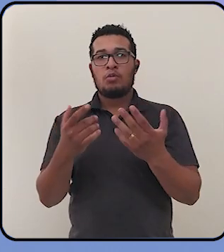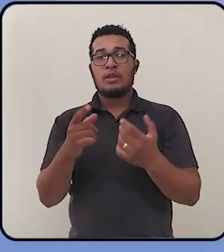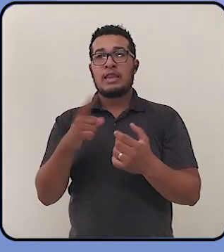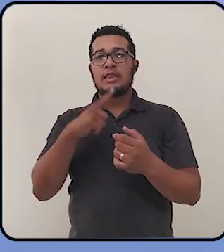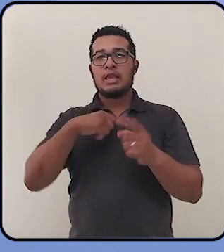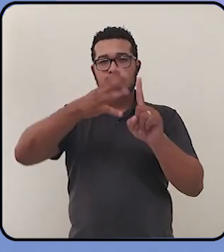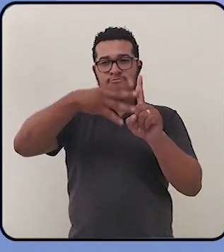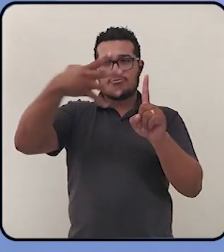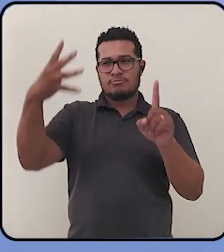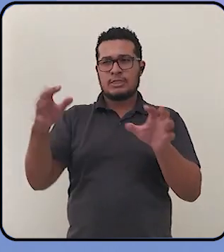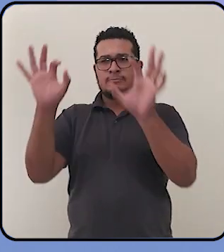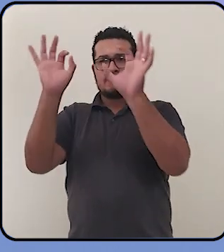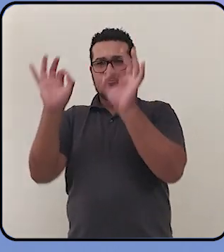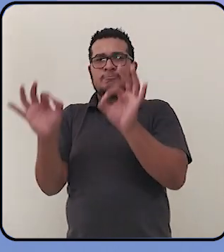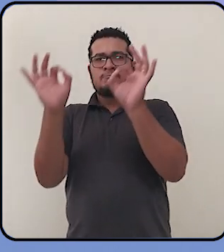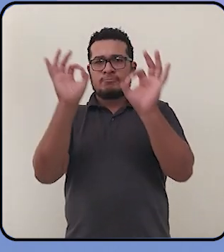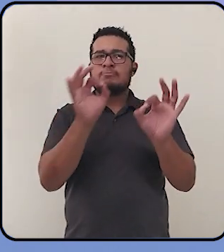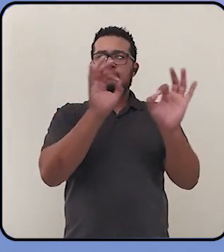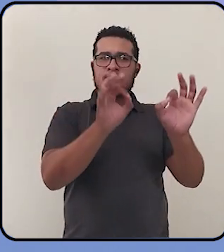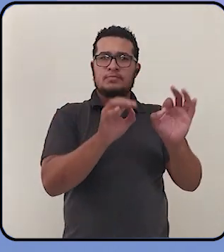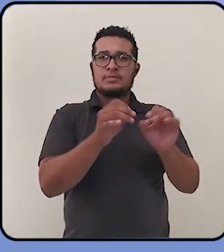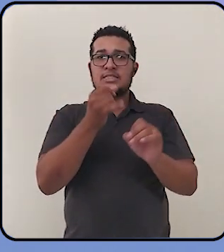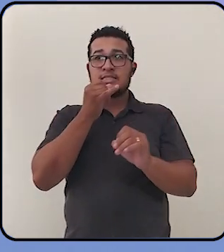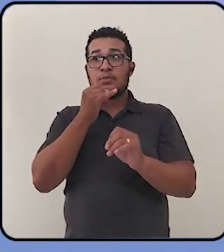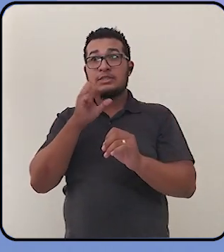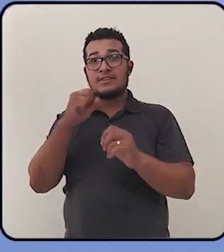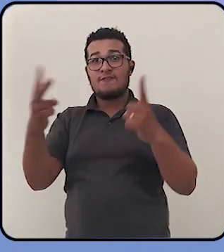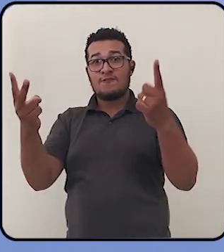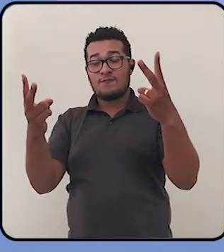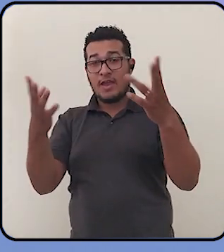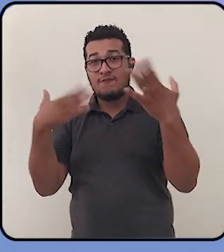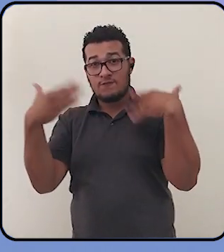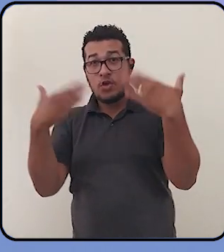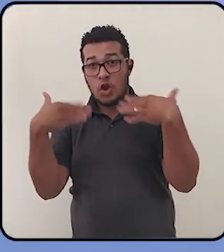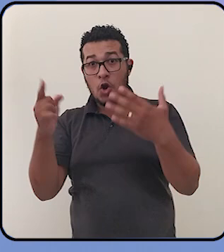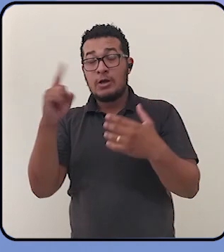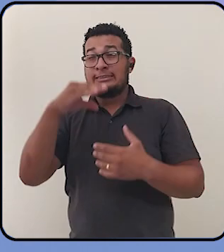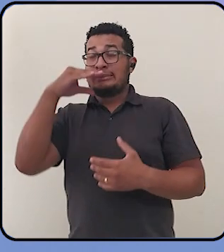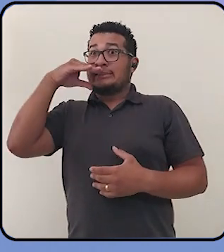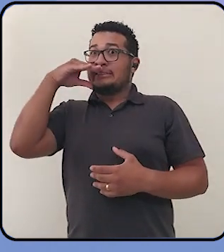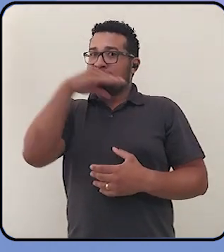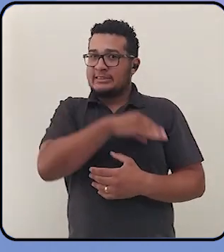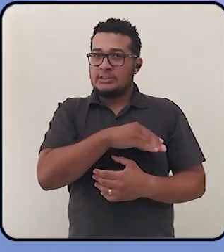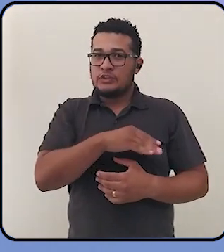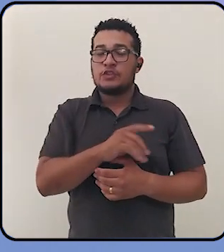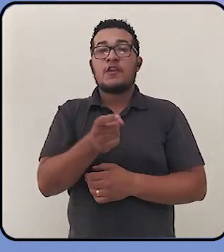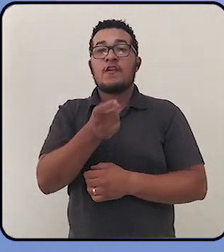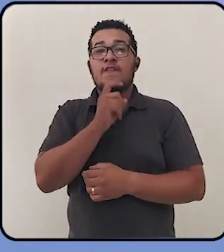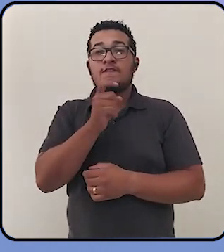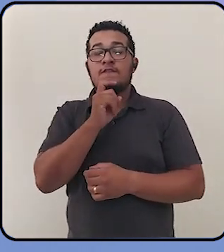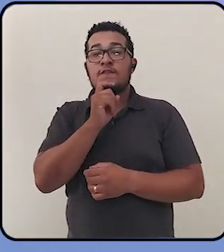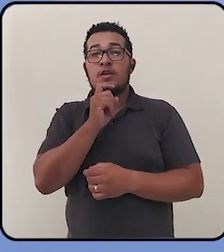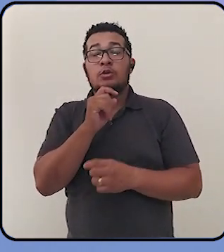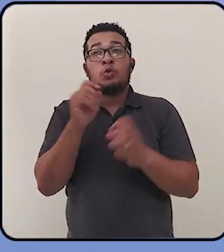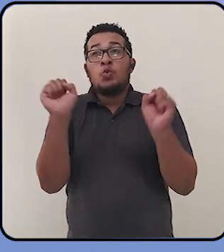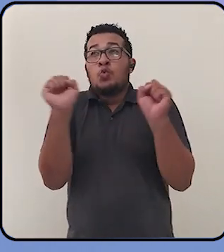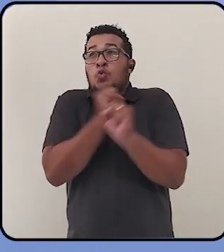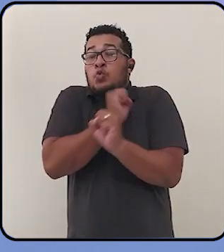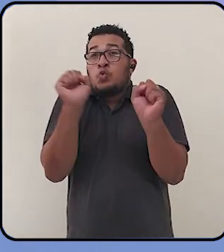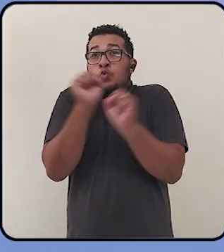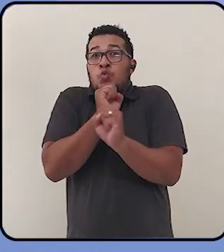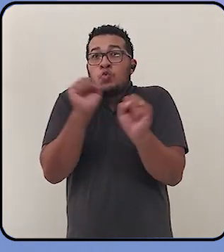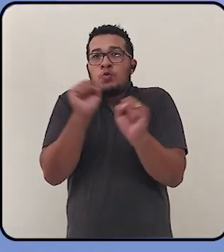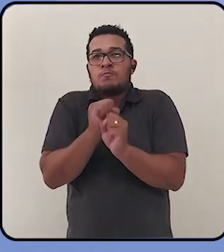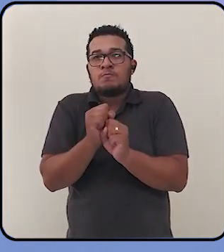bem definidas. Um verão quente e chuvoso, um inverno frio e seco, o